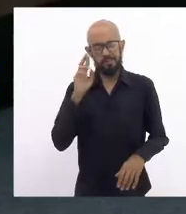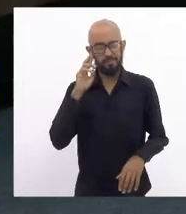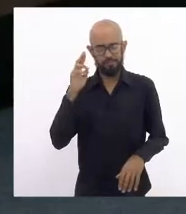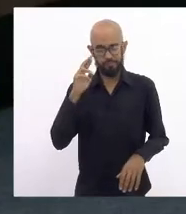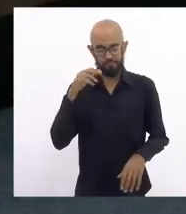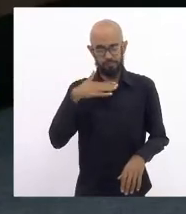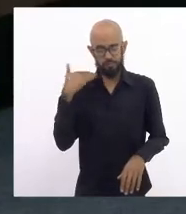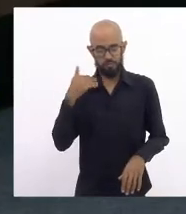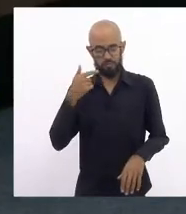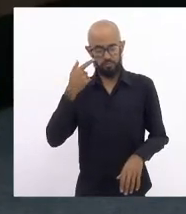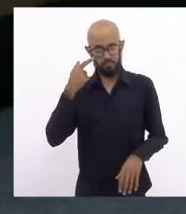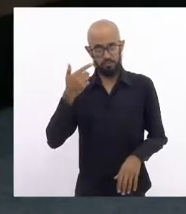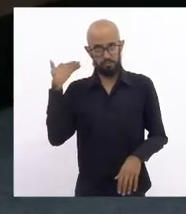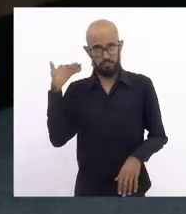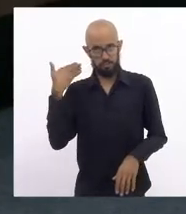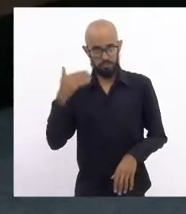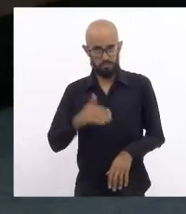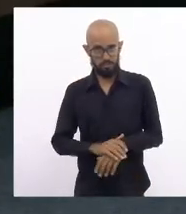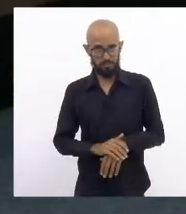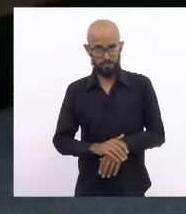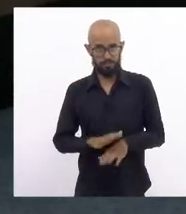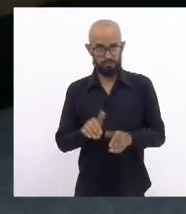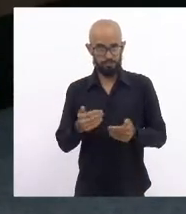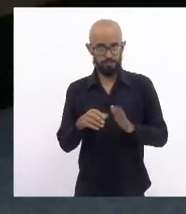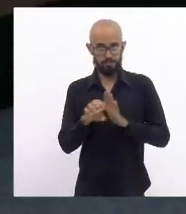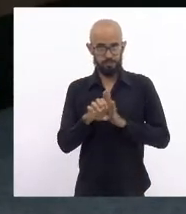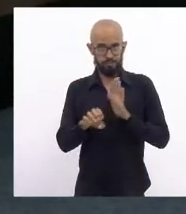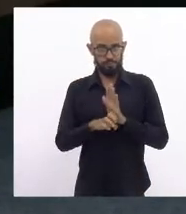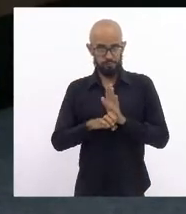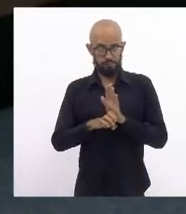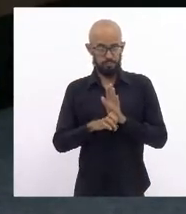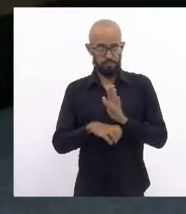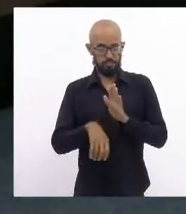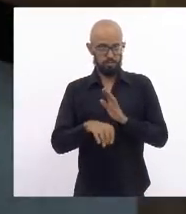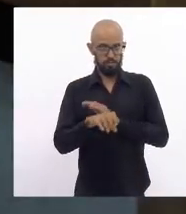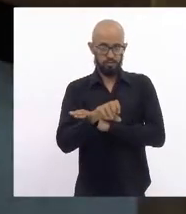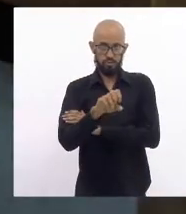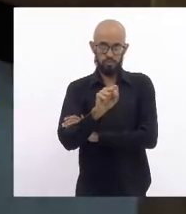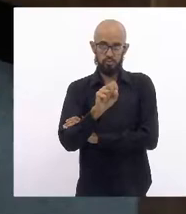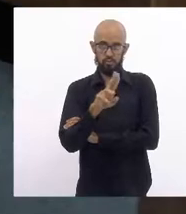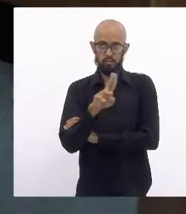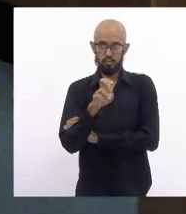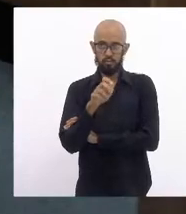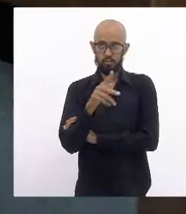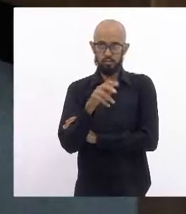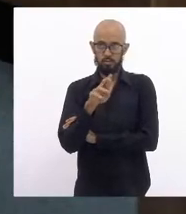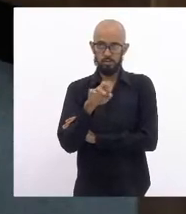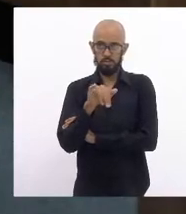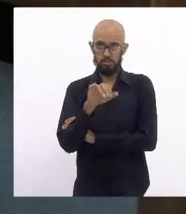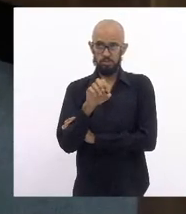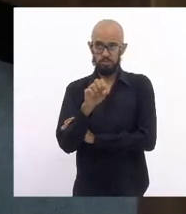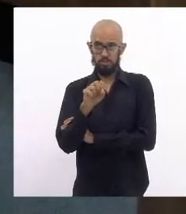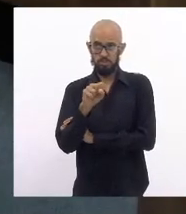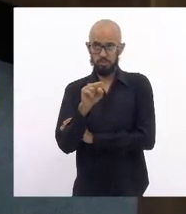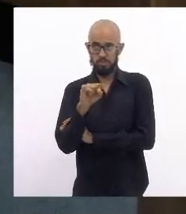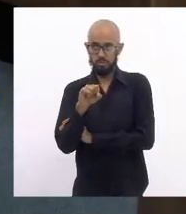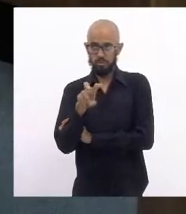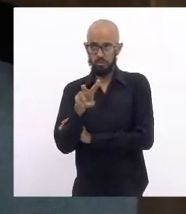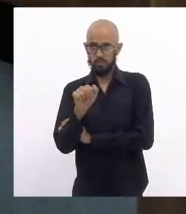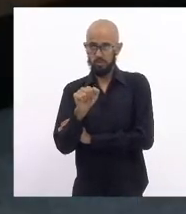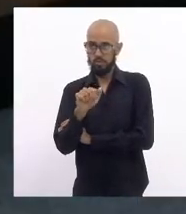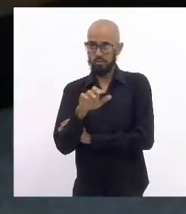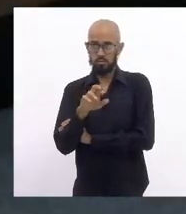atrás. A emenda supressiva não é culpa sua. O senhor queria, evidentemente, impedir o tombamento, mas eu quero mais uma